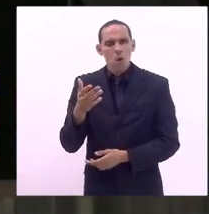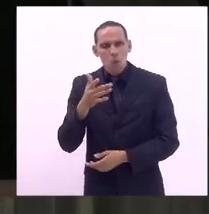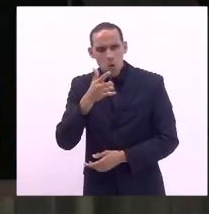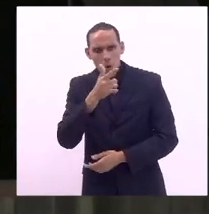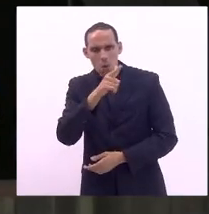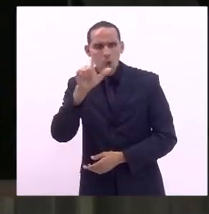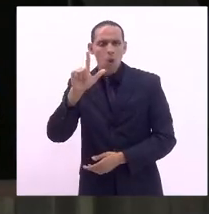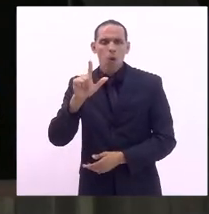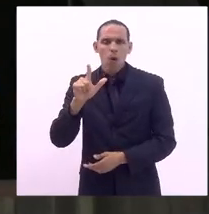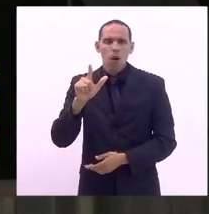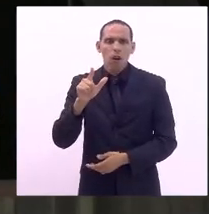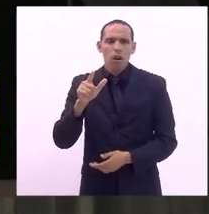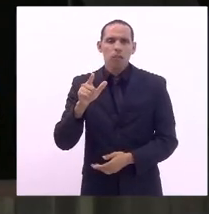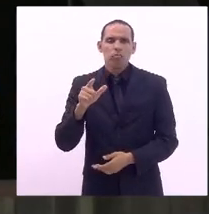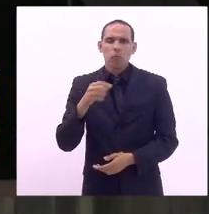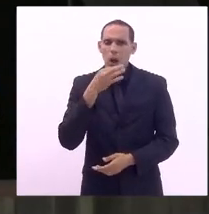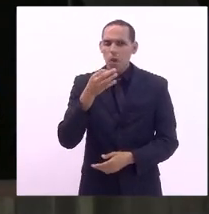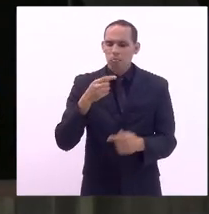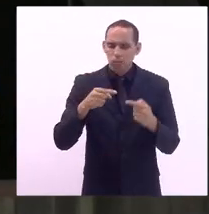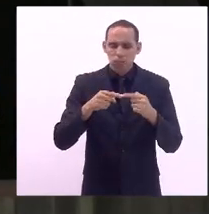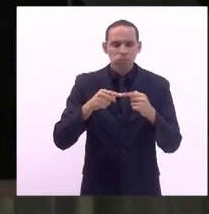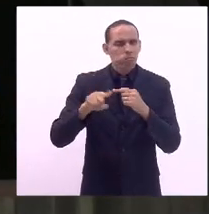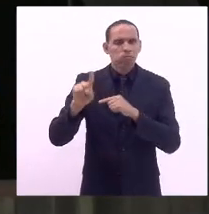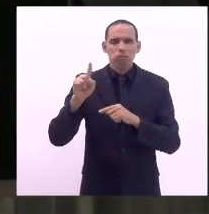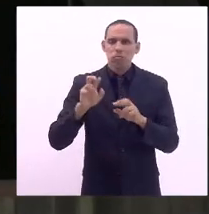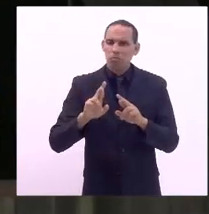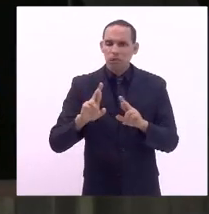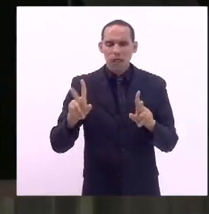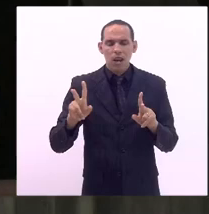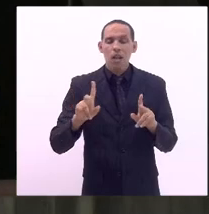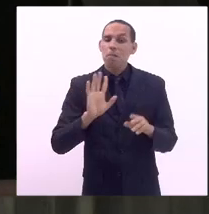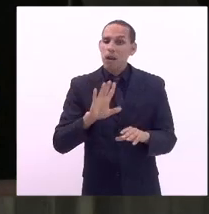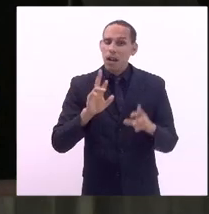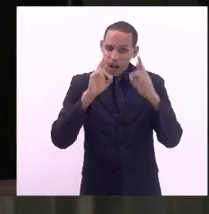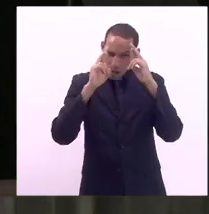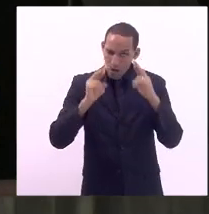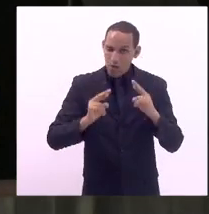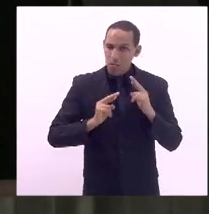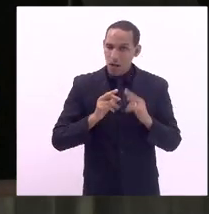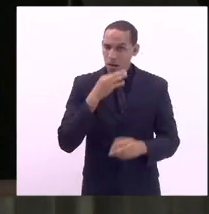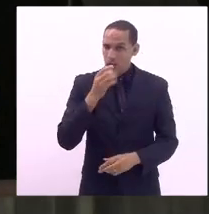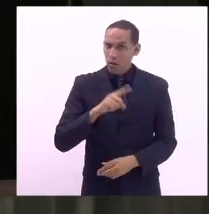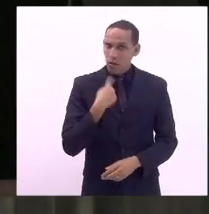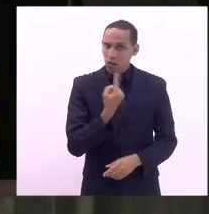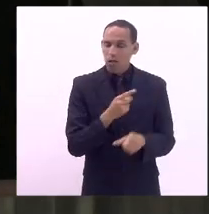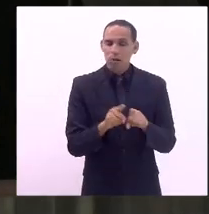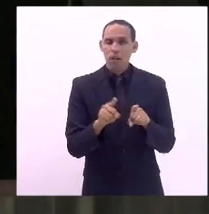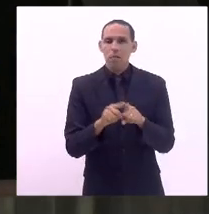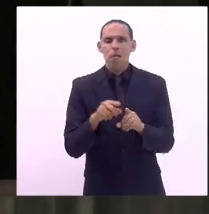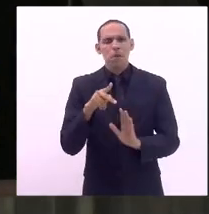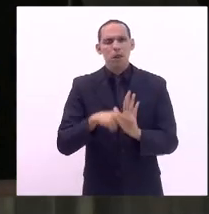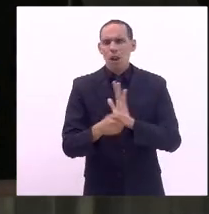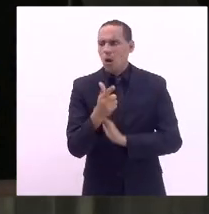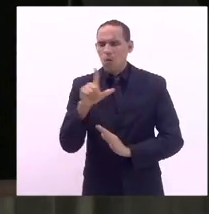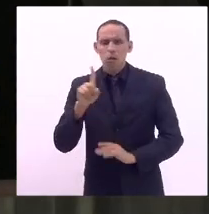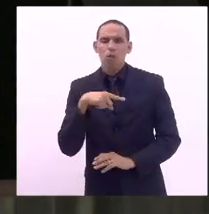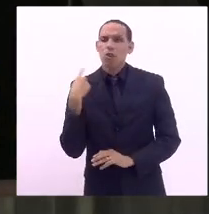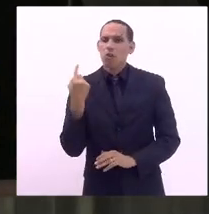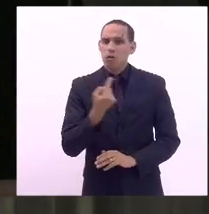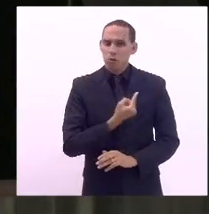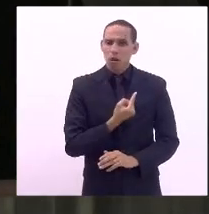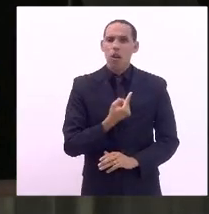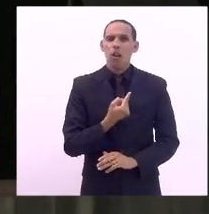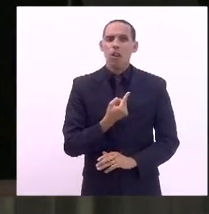nossa opinião, mas a nossa opinião precisa ser respeitada, como tem muitos outros projetos que vêm para essa